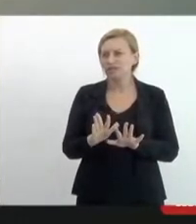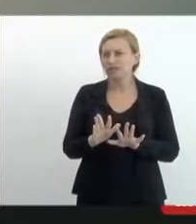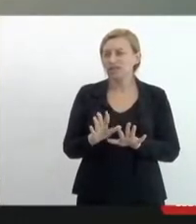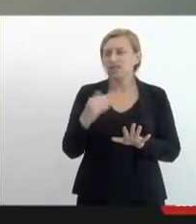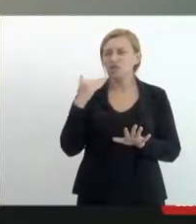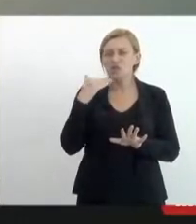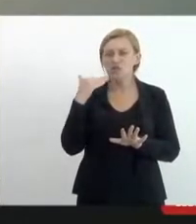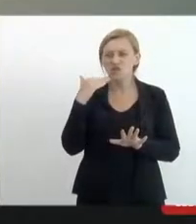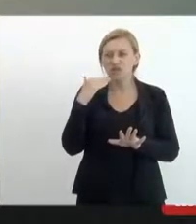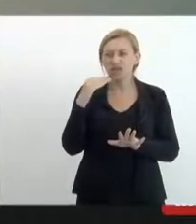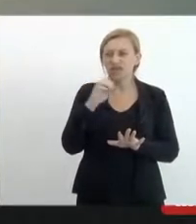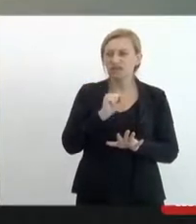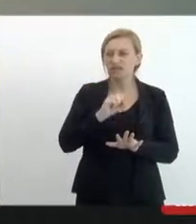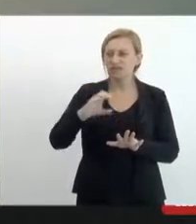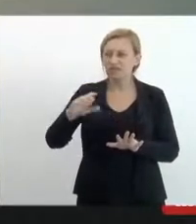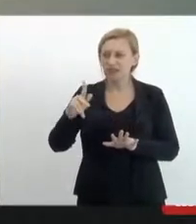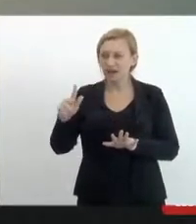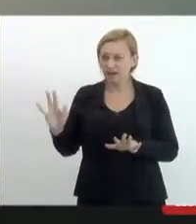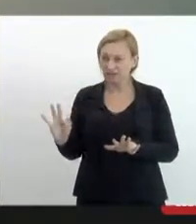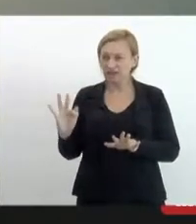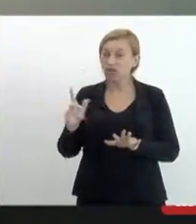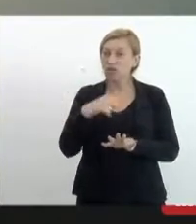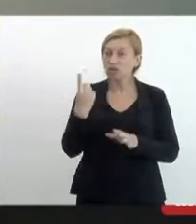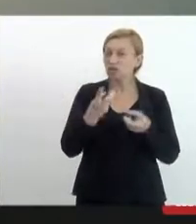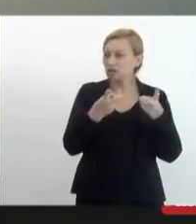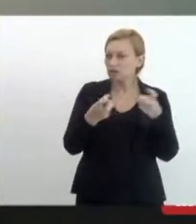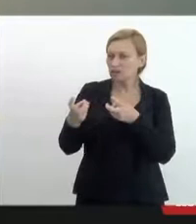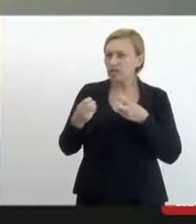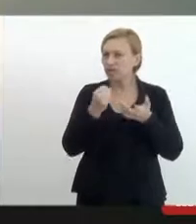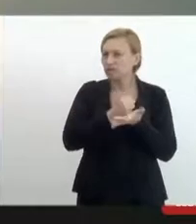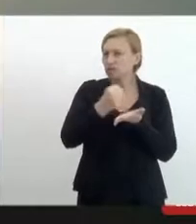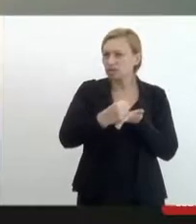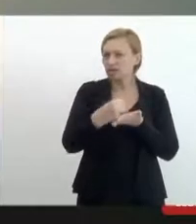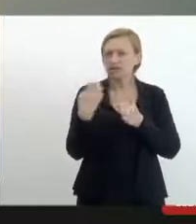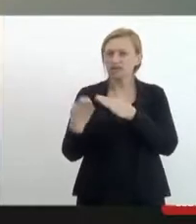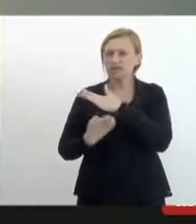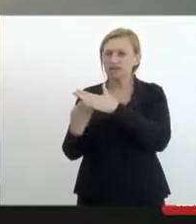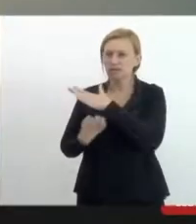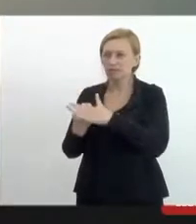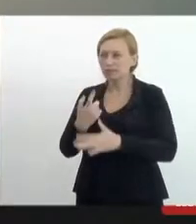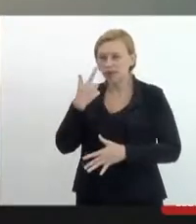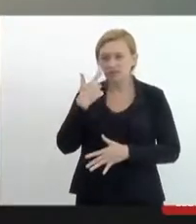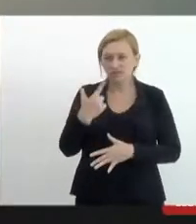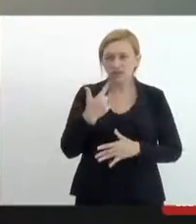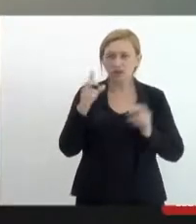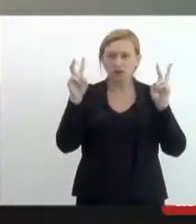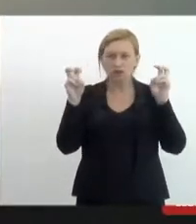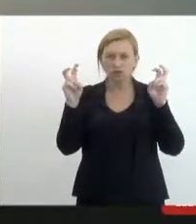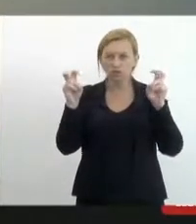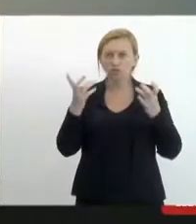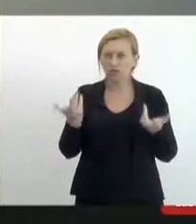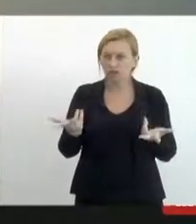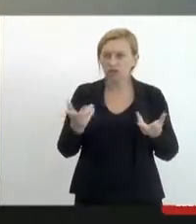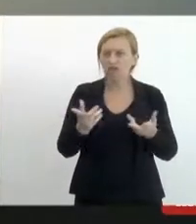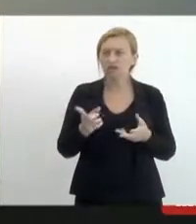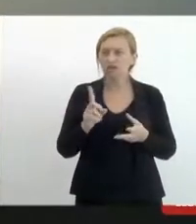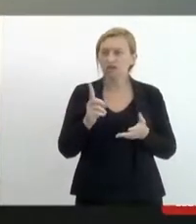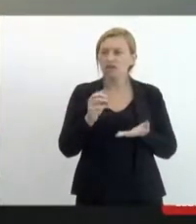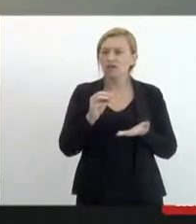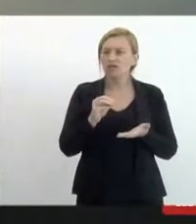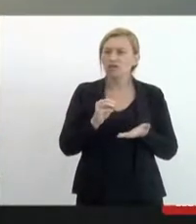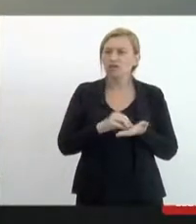desejos da Cefaz, né? Que mais agentes observem os contratos das empresas para enxergar situações que estão fora do nosso radar